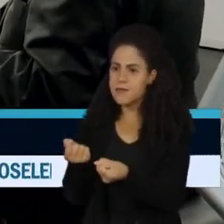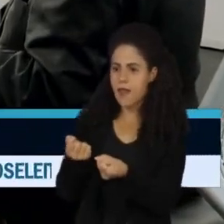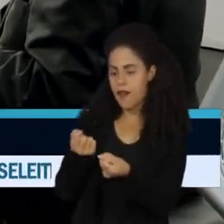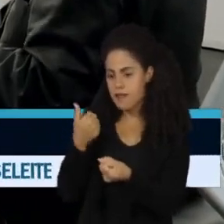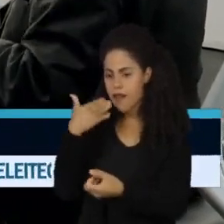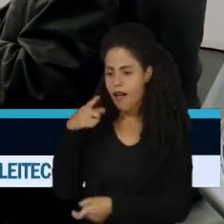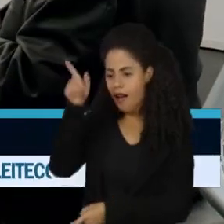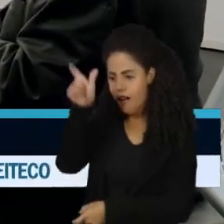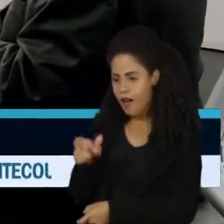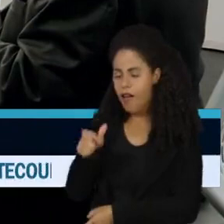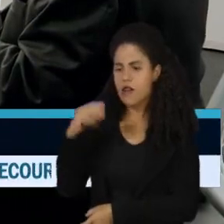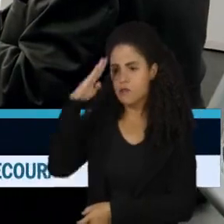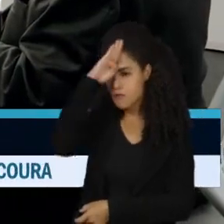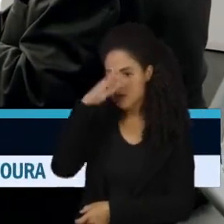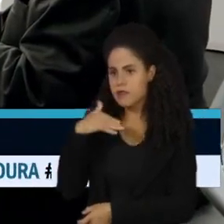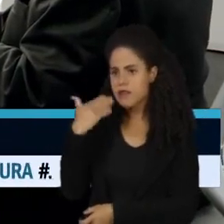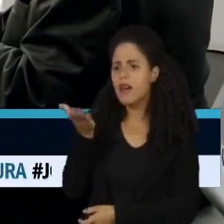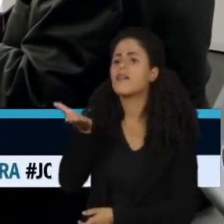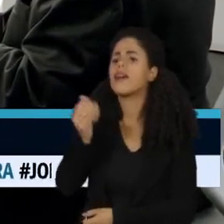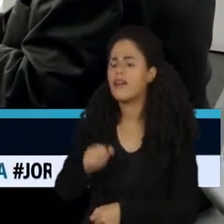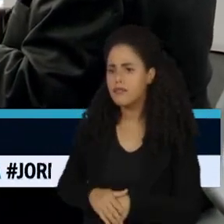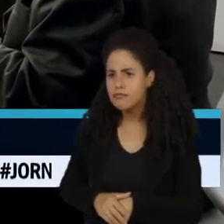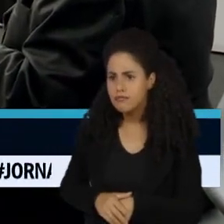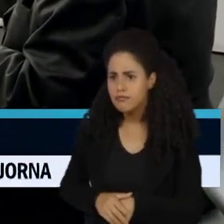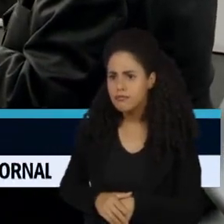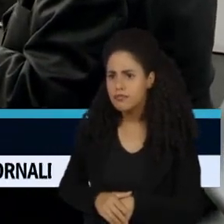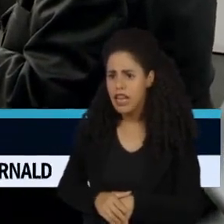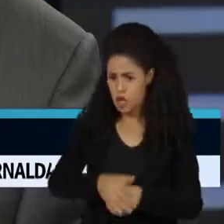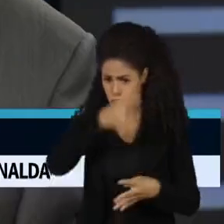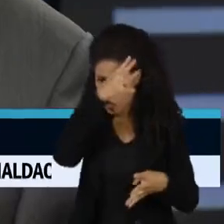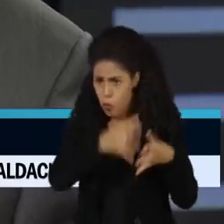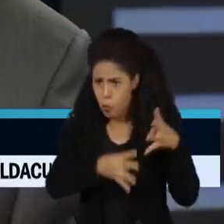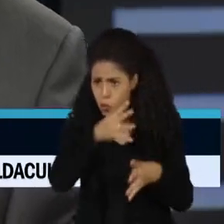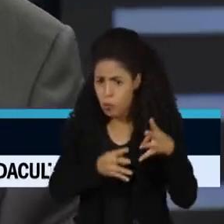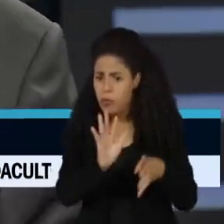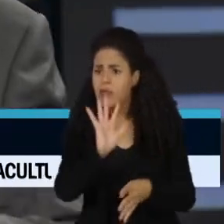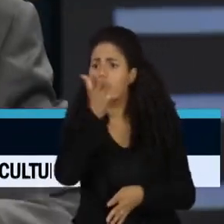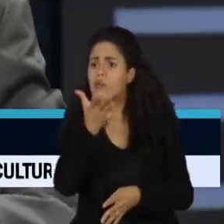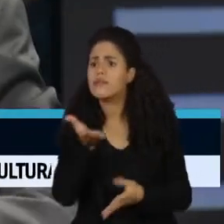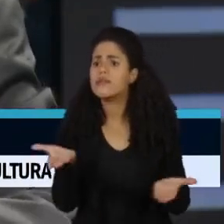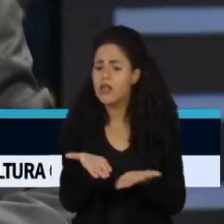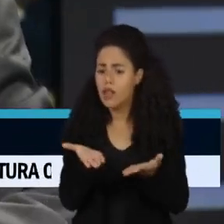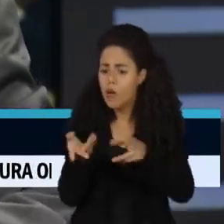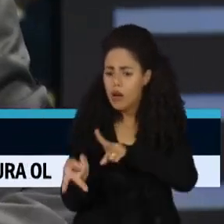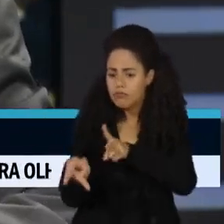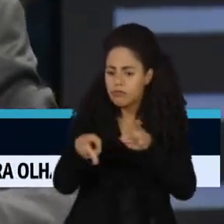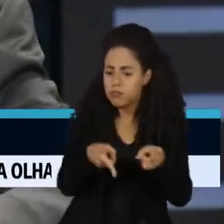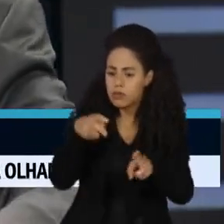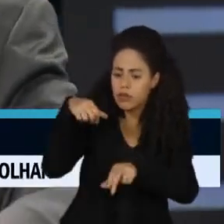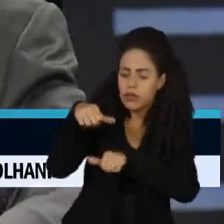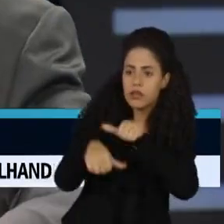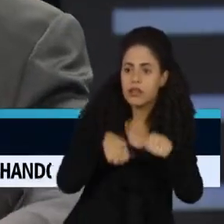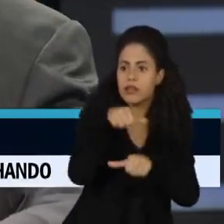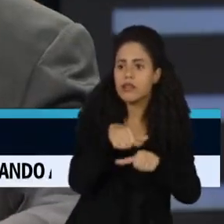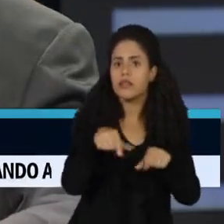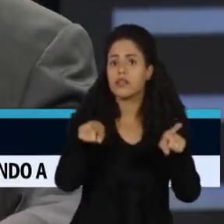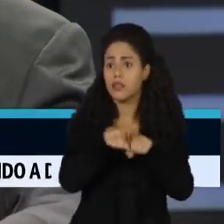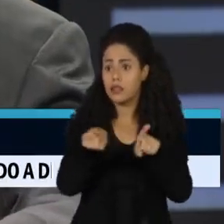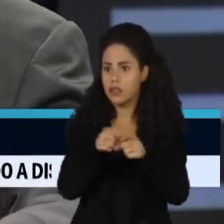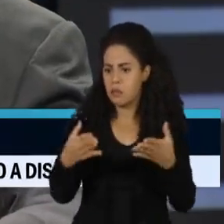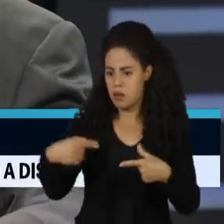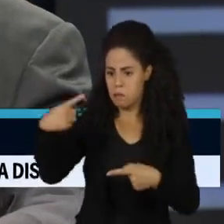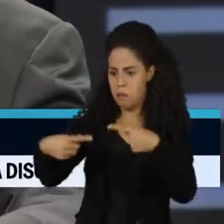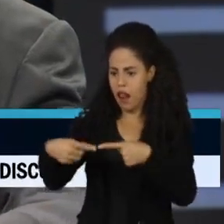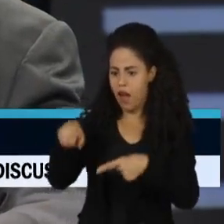então você tem um problema que a confusão entre uma instrução de estado e um grêmio político